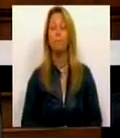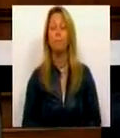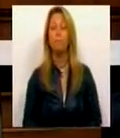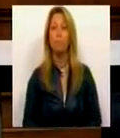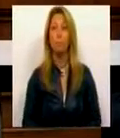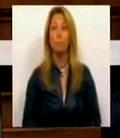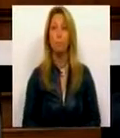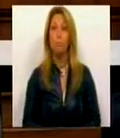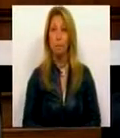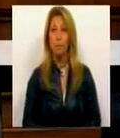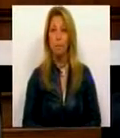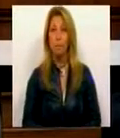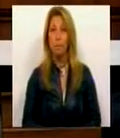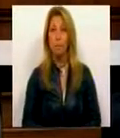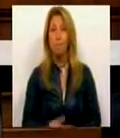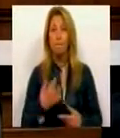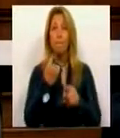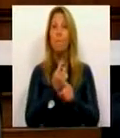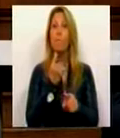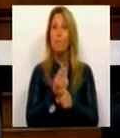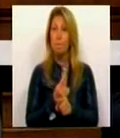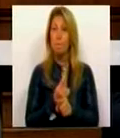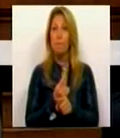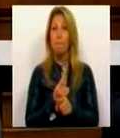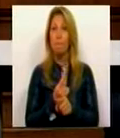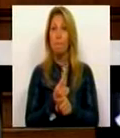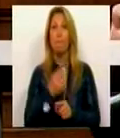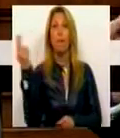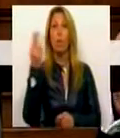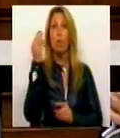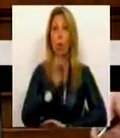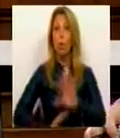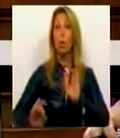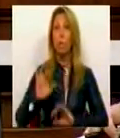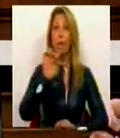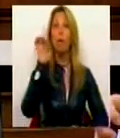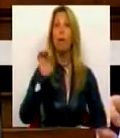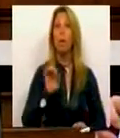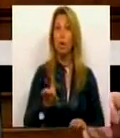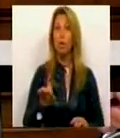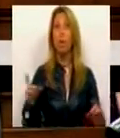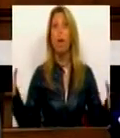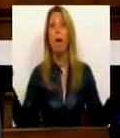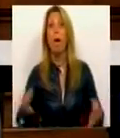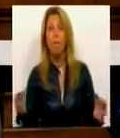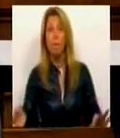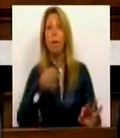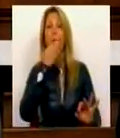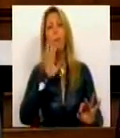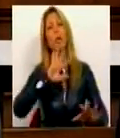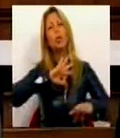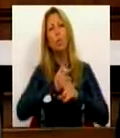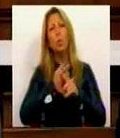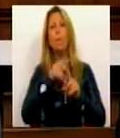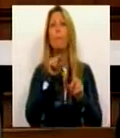Isto significa também que, mesmo no âmbito da União Europeia, a questão tem vindo a ser glosada numa outra